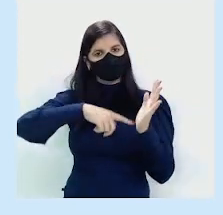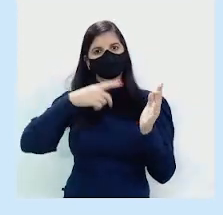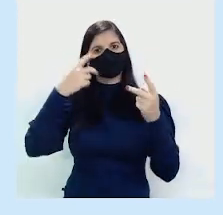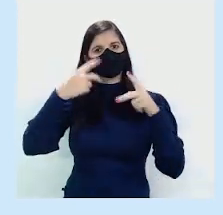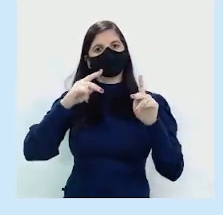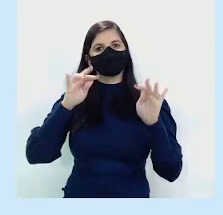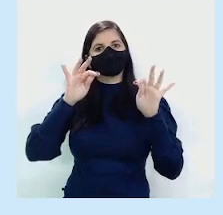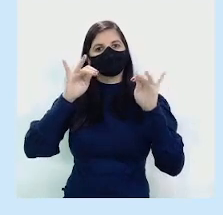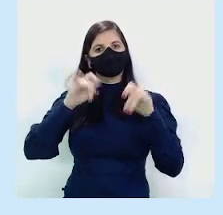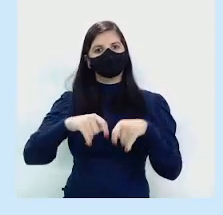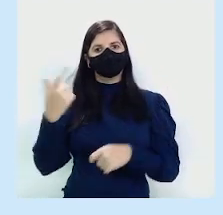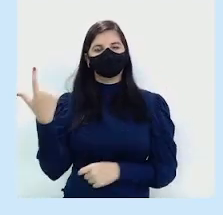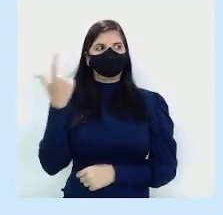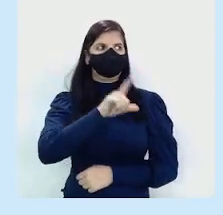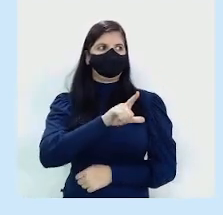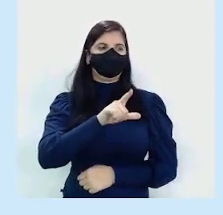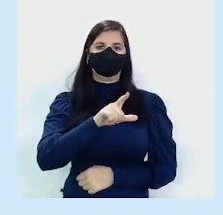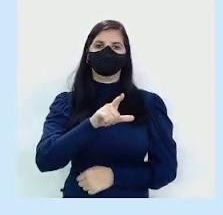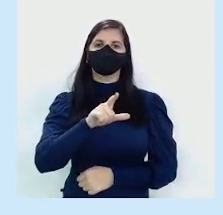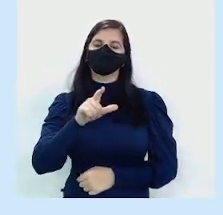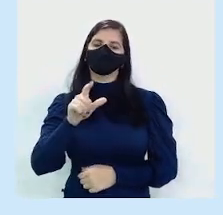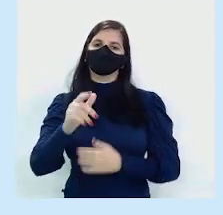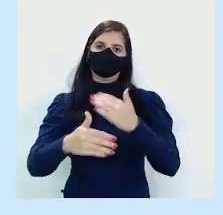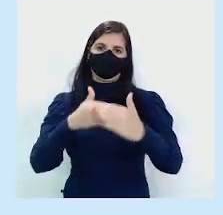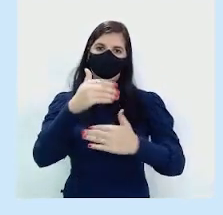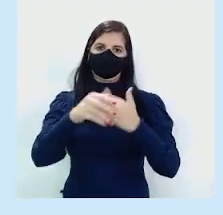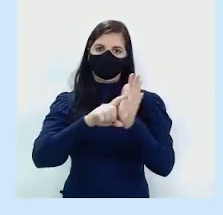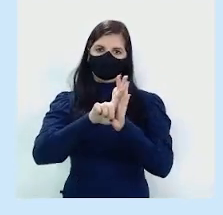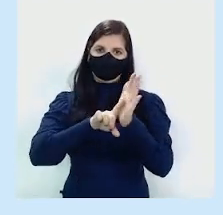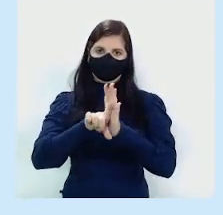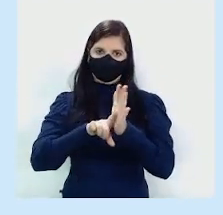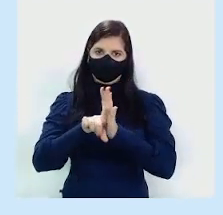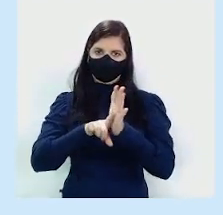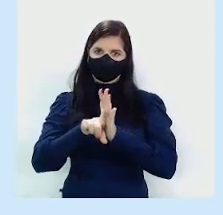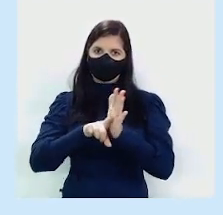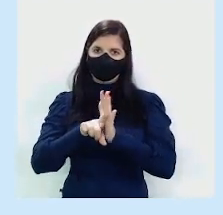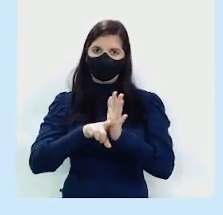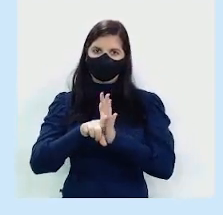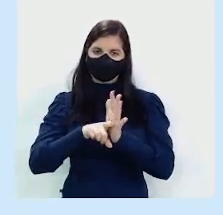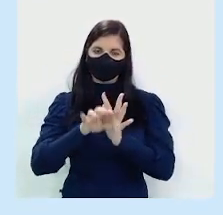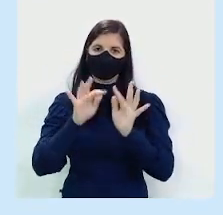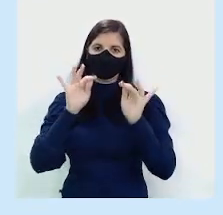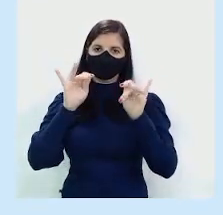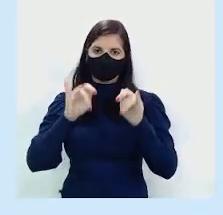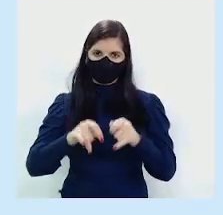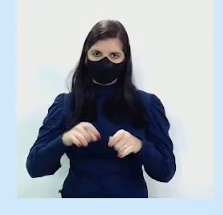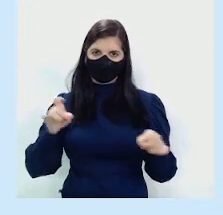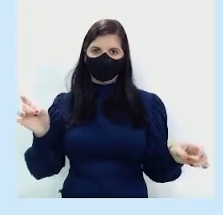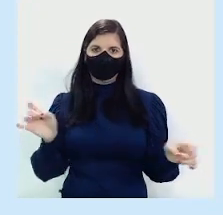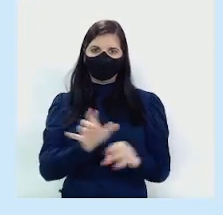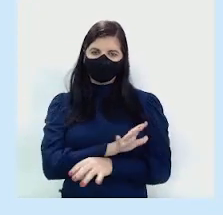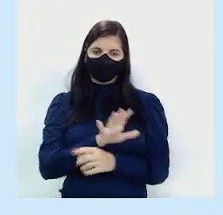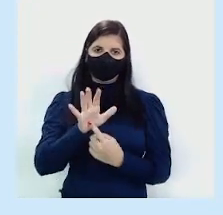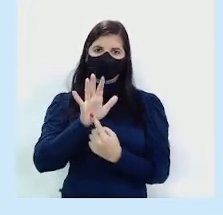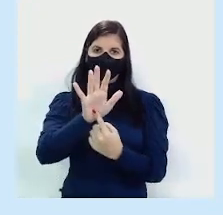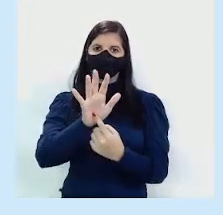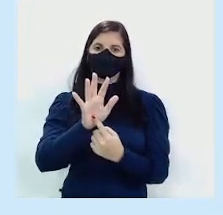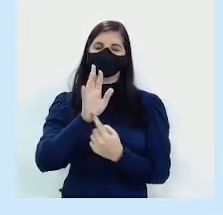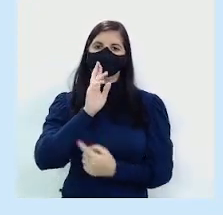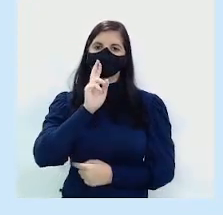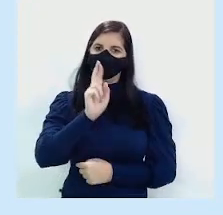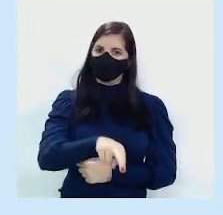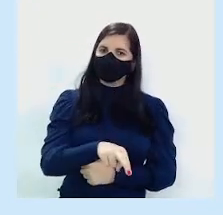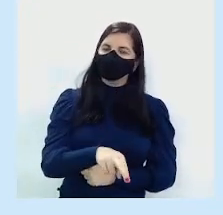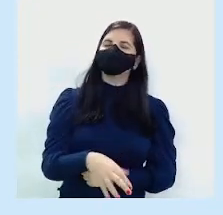os resultados obtidos através dessa pesquisa, certo? Então, é o fechamento, né? Vai apresentar os